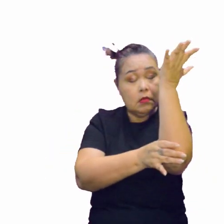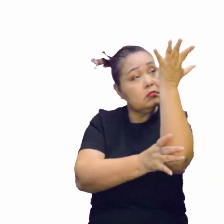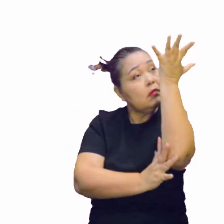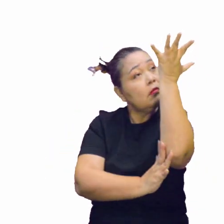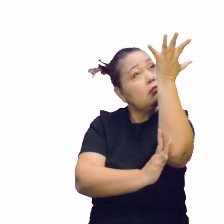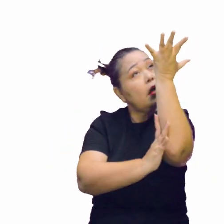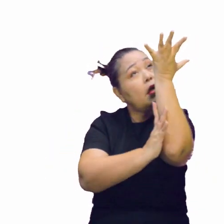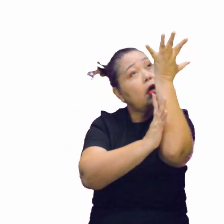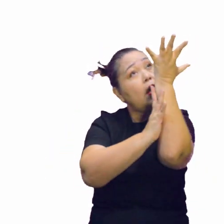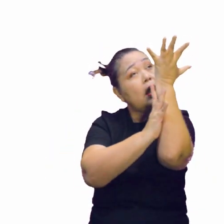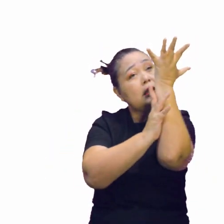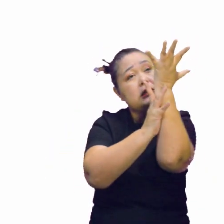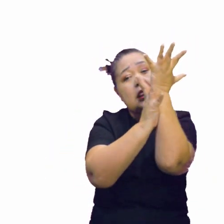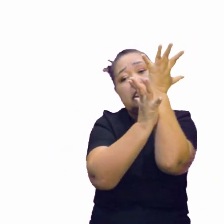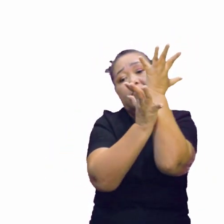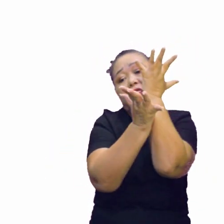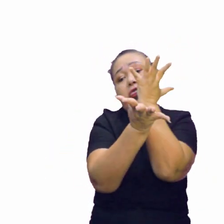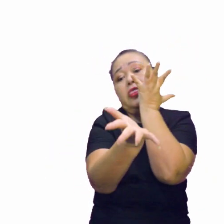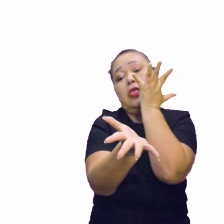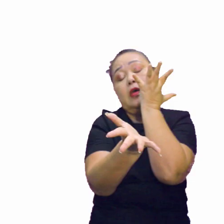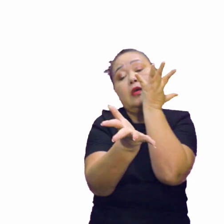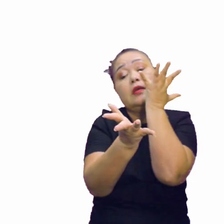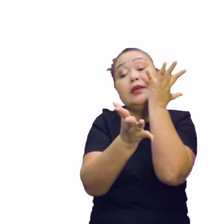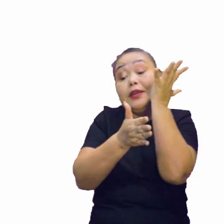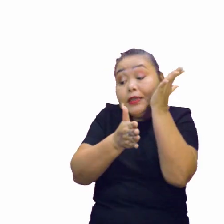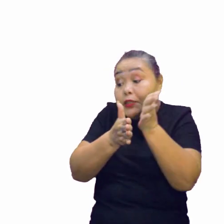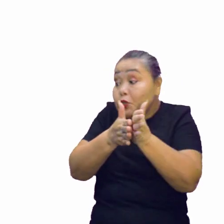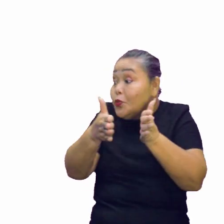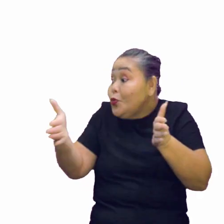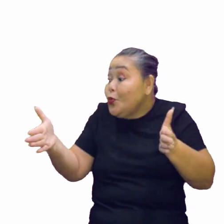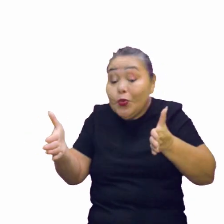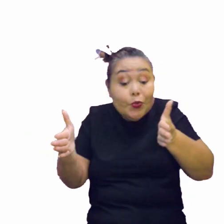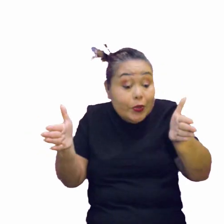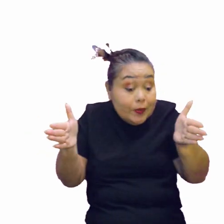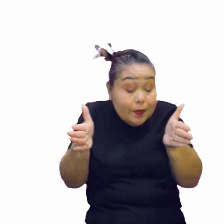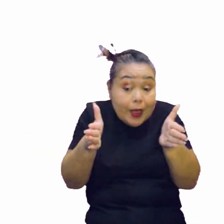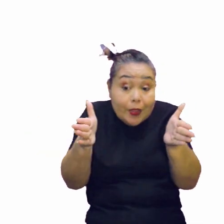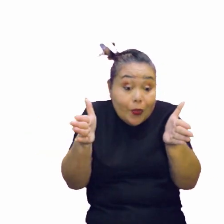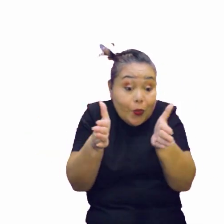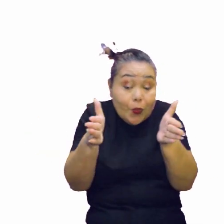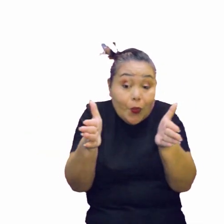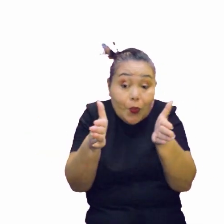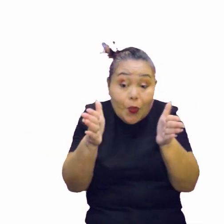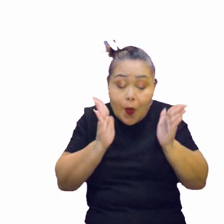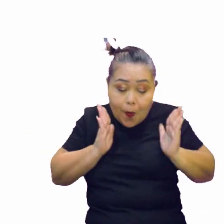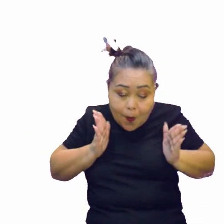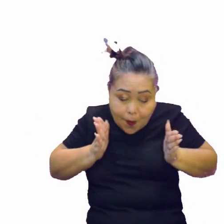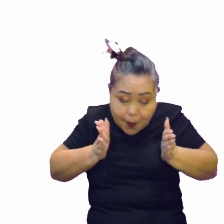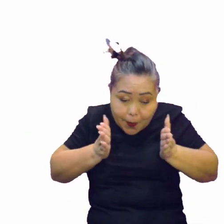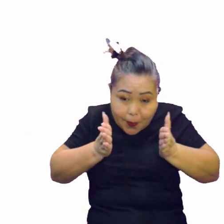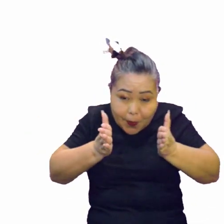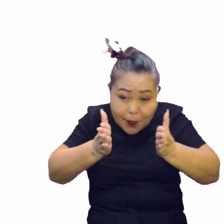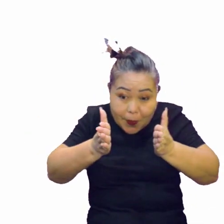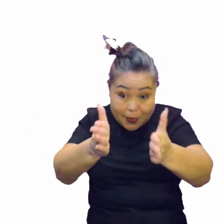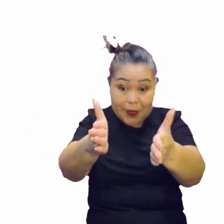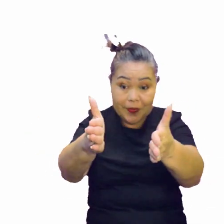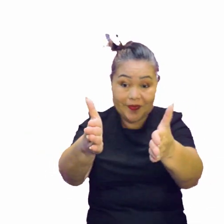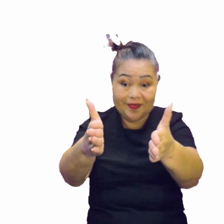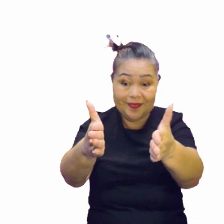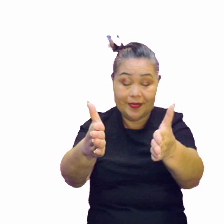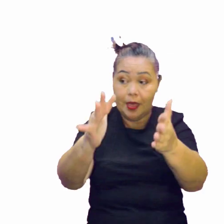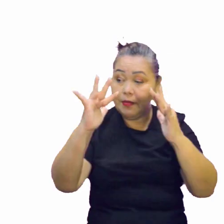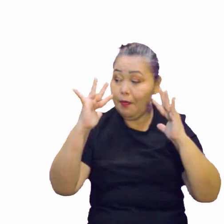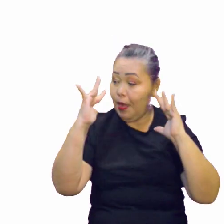sem galhos? Diminui o espaço entre elas. Ocorre a estiolação. E aí você tem uma